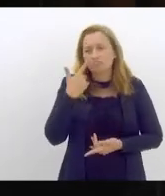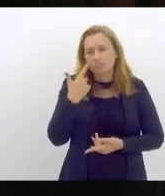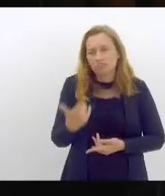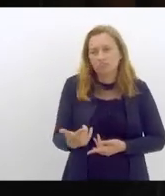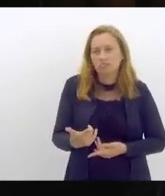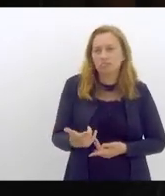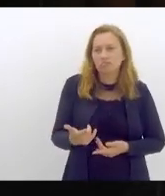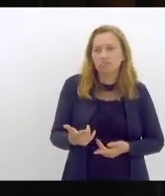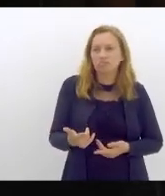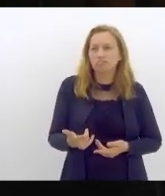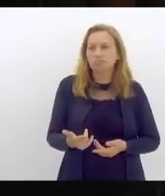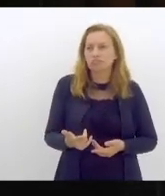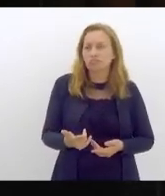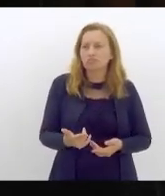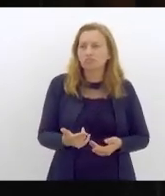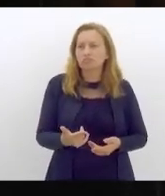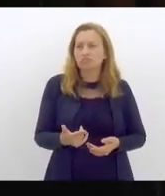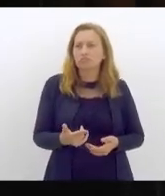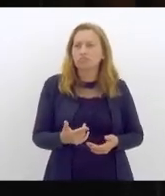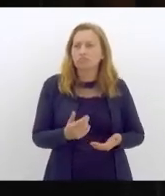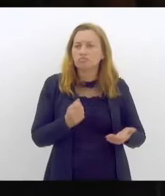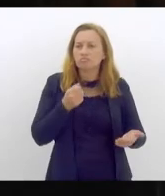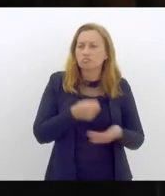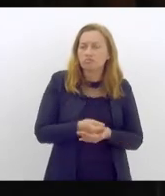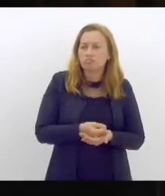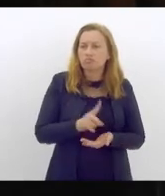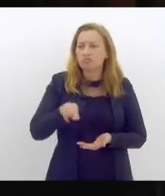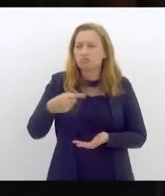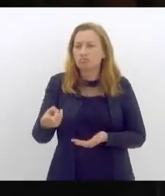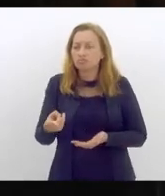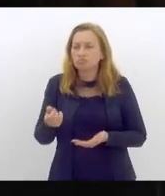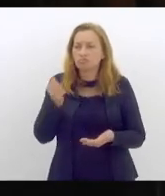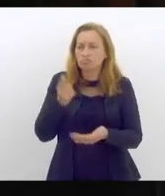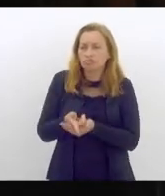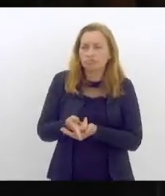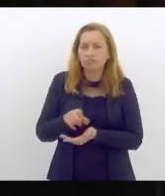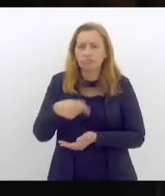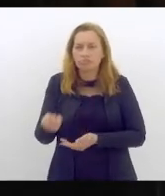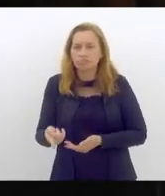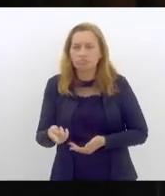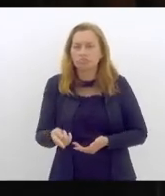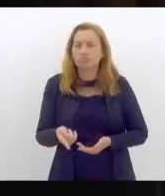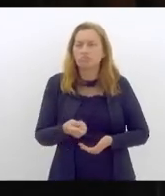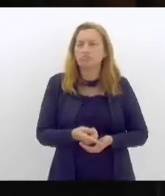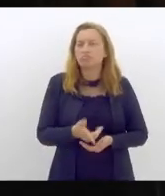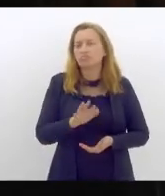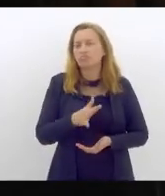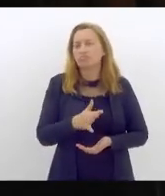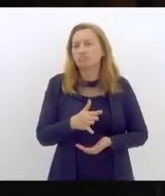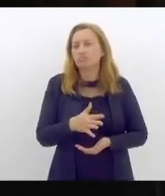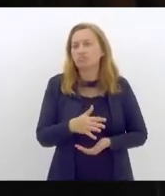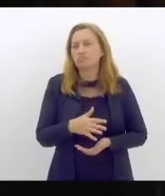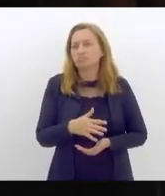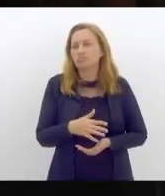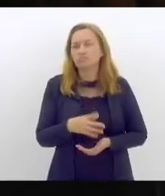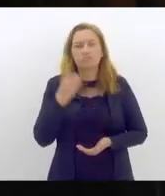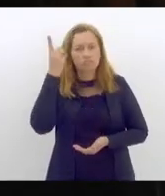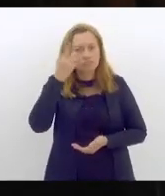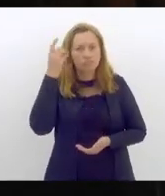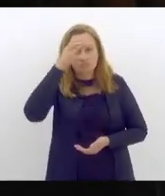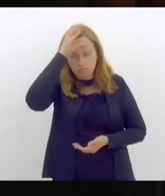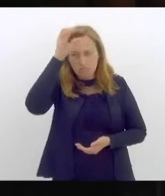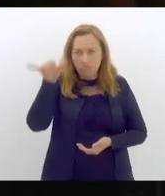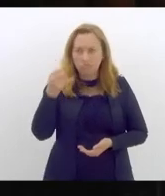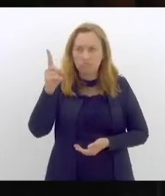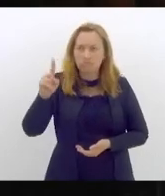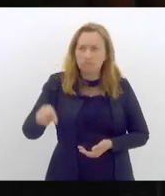empenhado é uma coisa liquidado é outra e pago é outra no liquidificado chegou apenas deputada tia